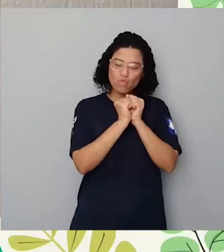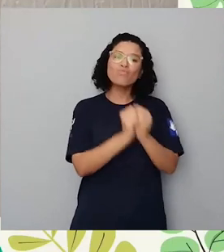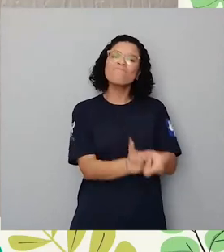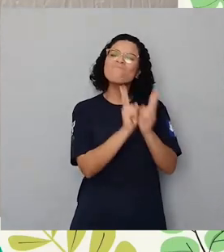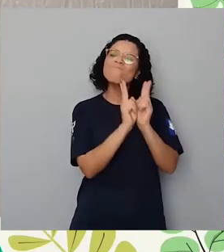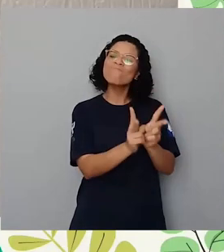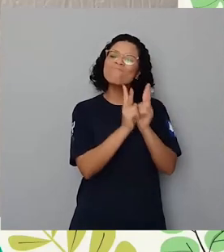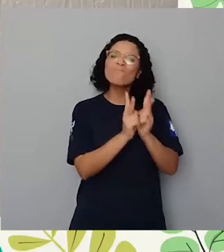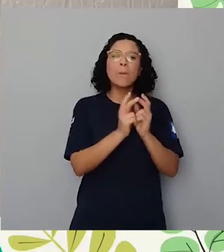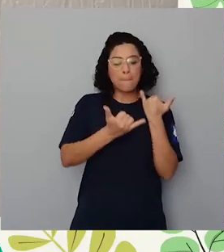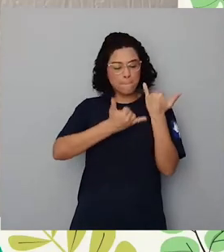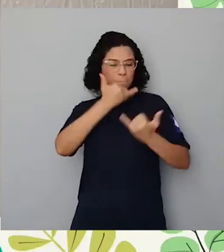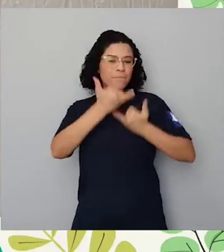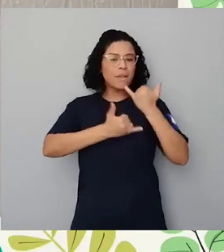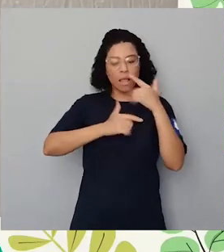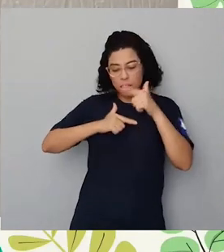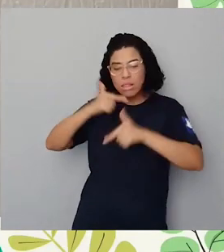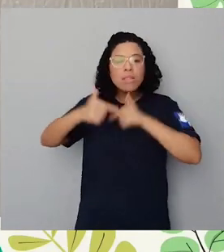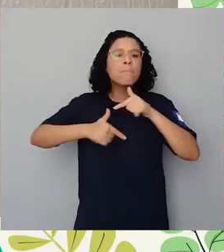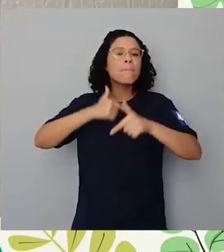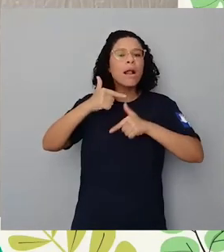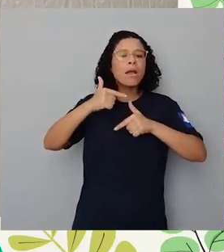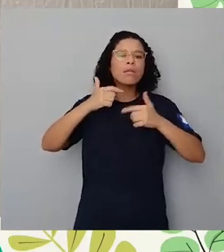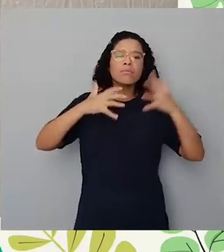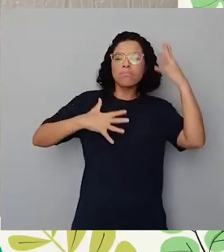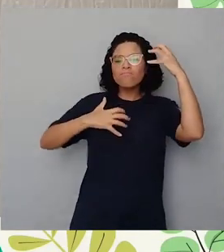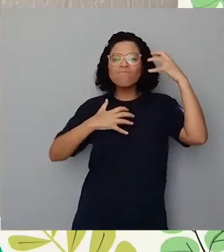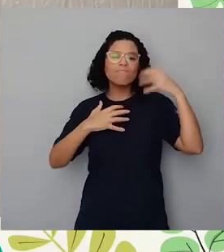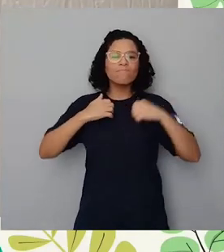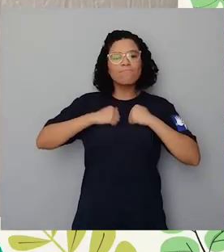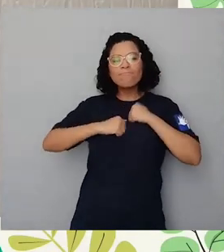comigo, brincando, trabalhando na roça, tomando banho.